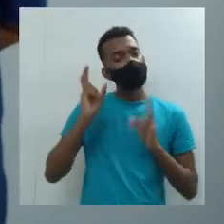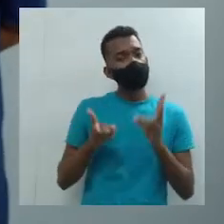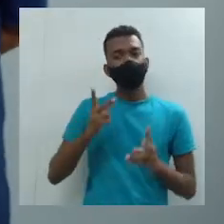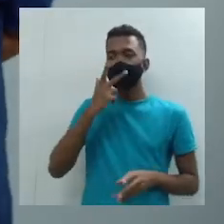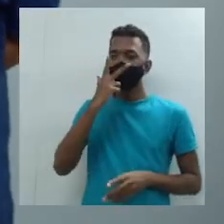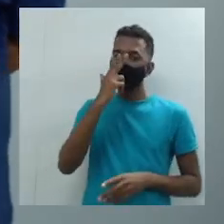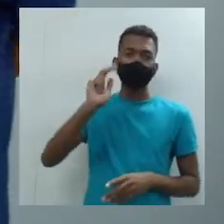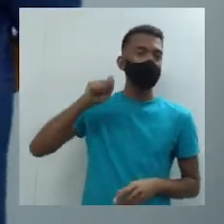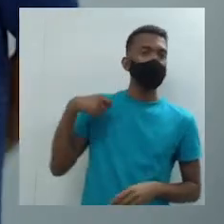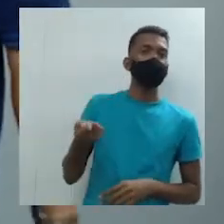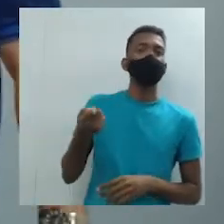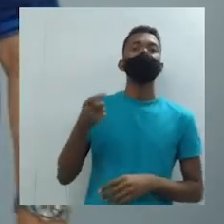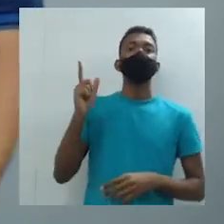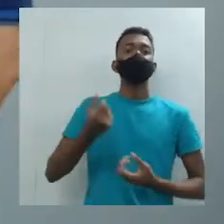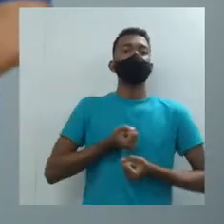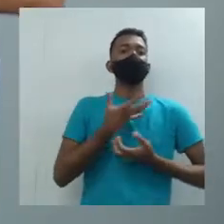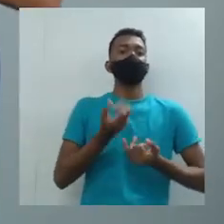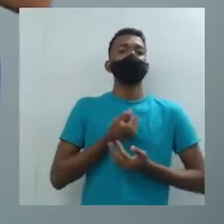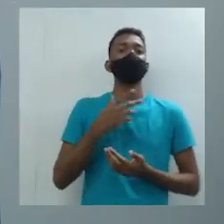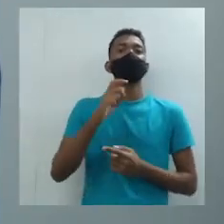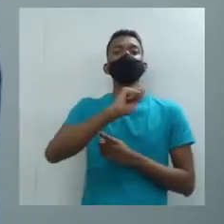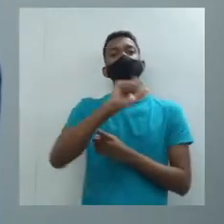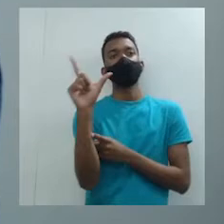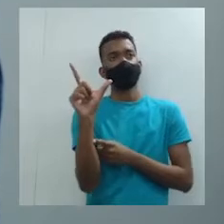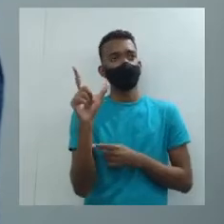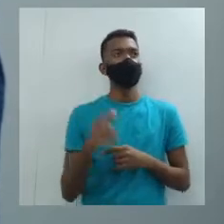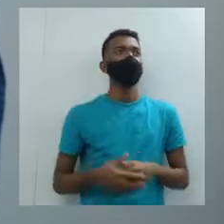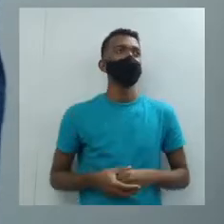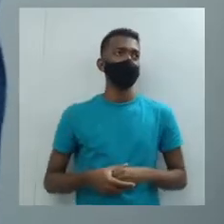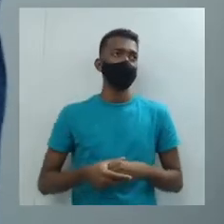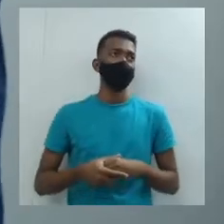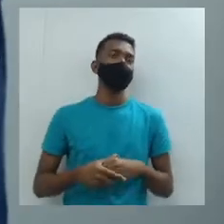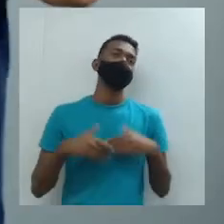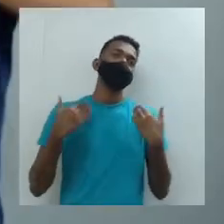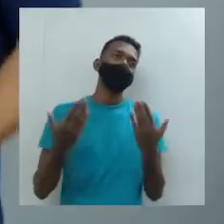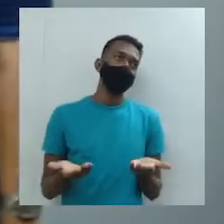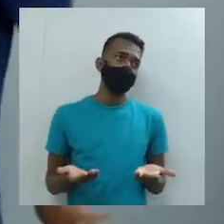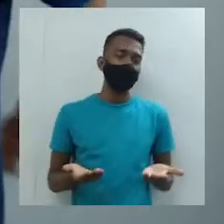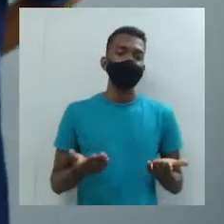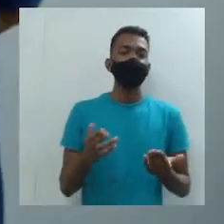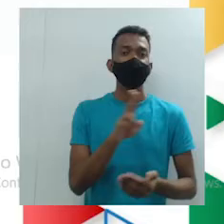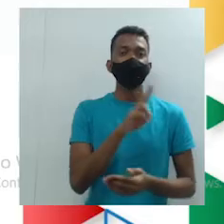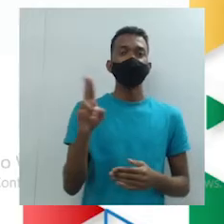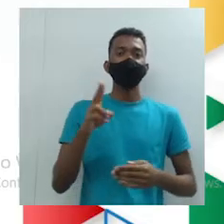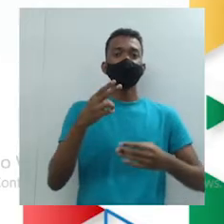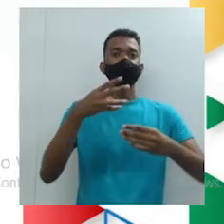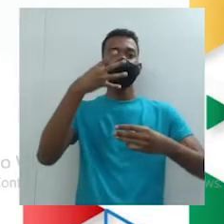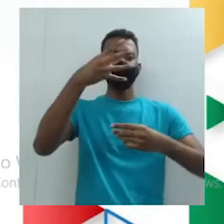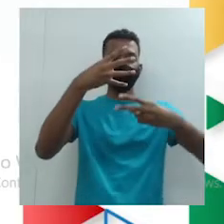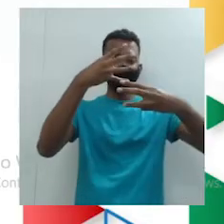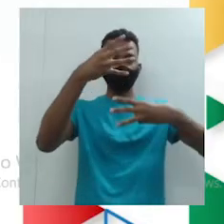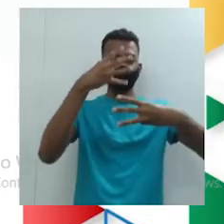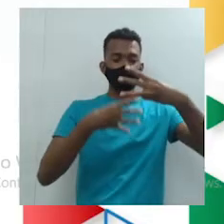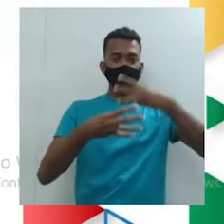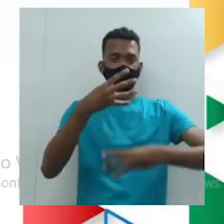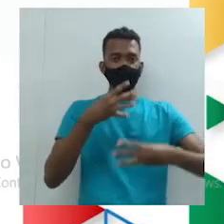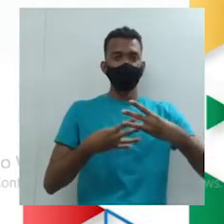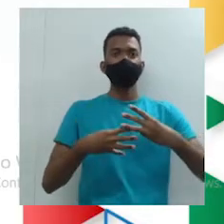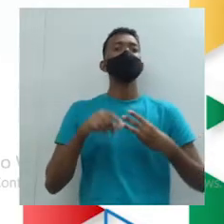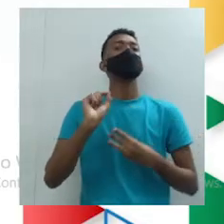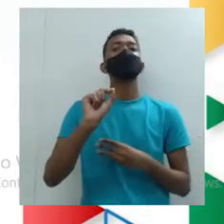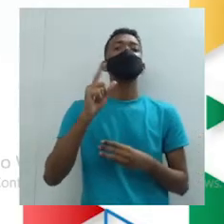o nome o epíteto de Poeta do Azul. E aqui, professor, Soneto do Desmantelo Azul. Gostaria de ler, professor